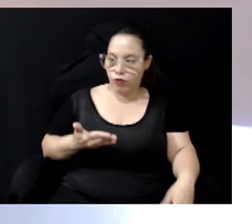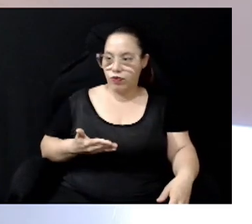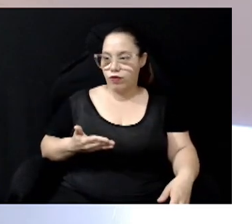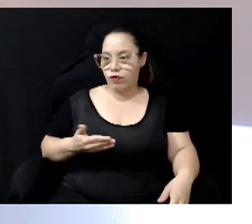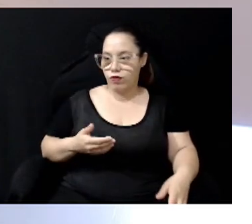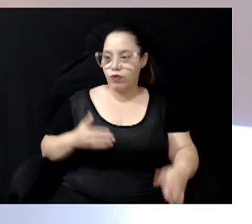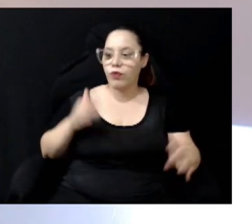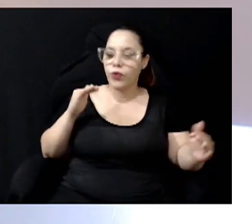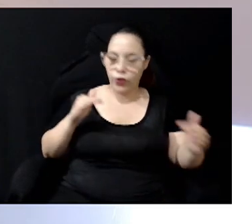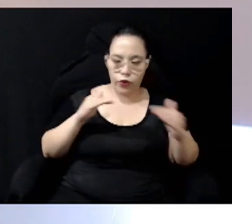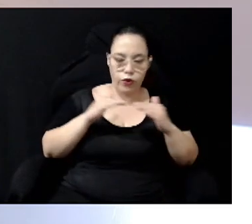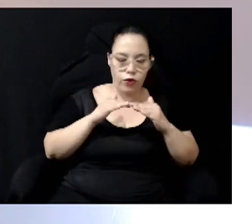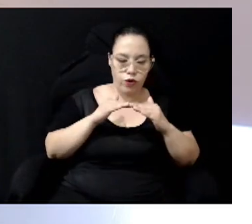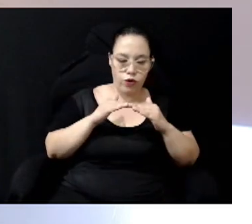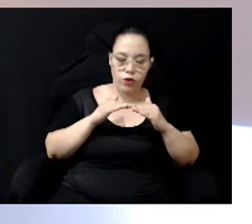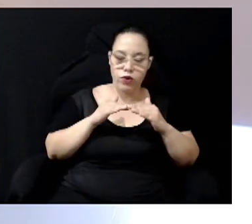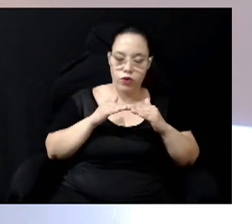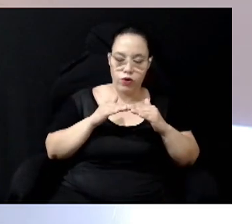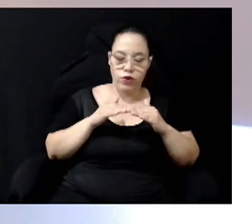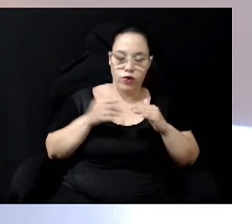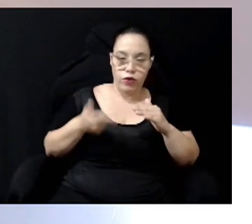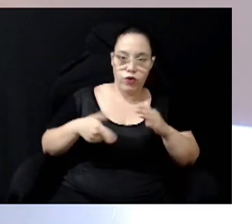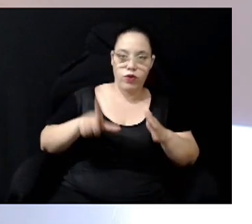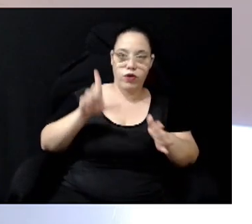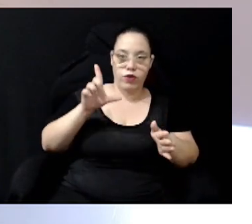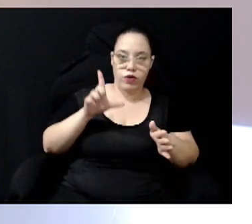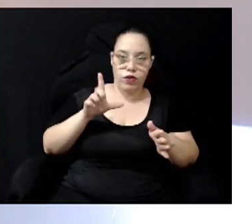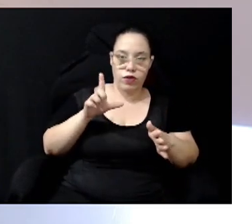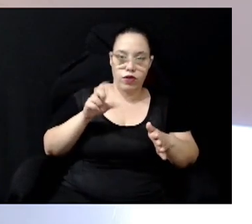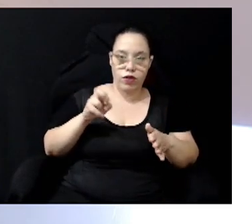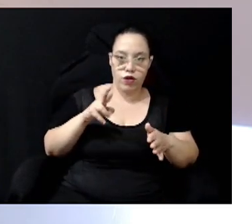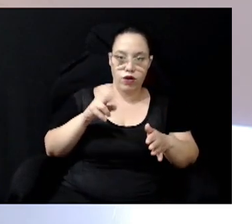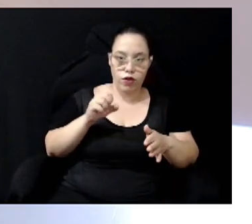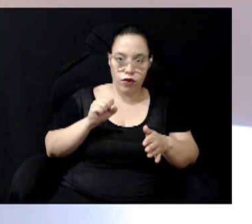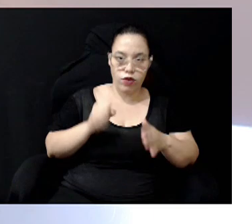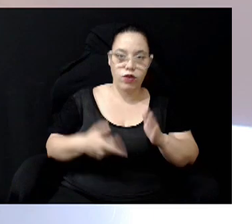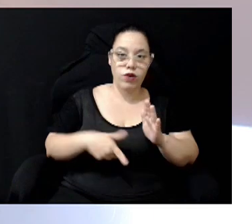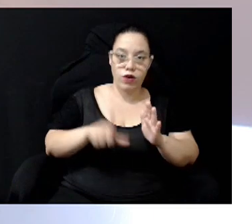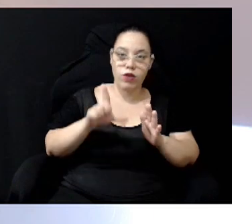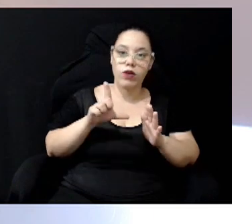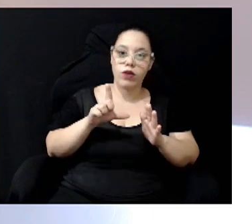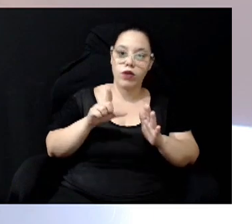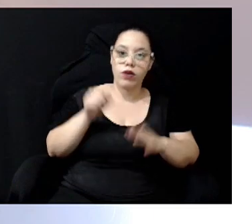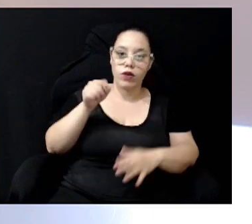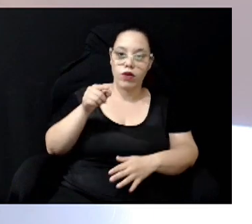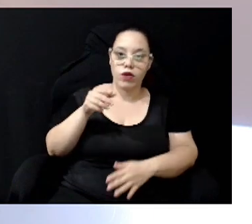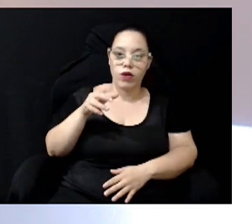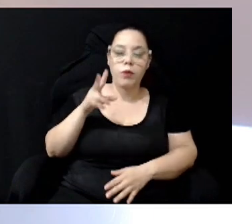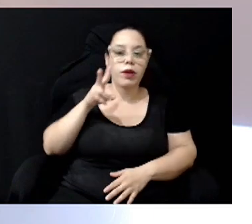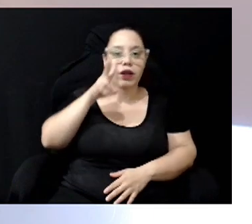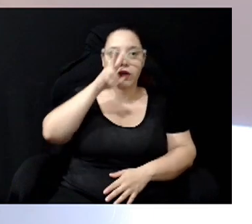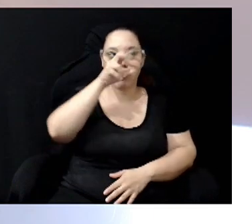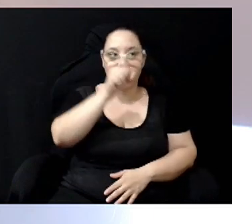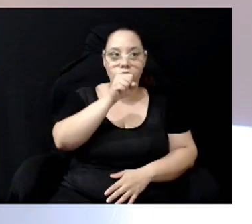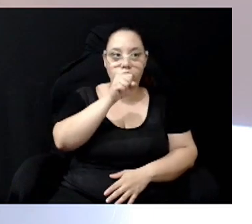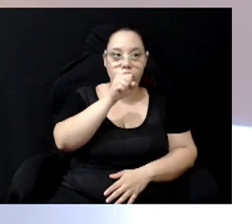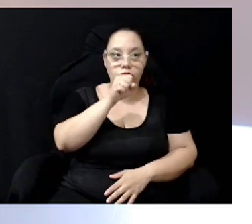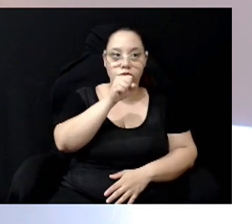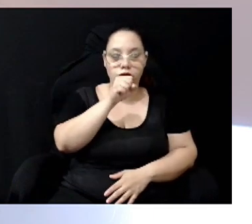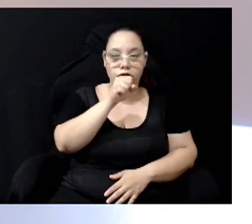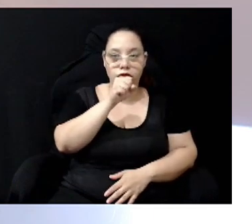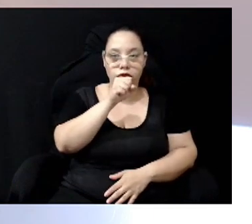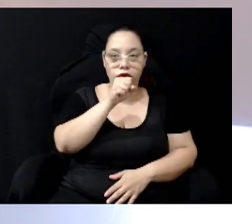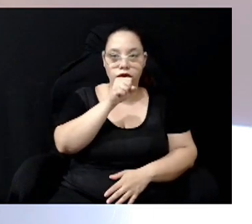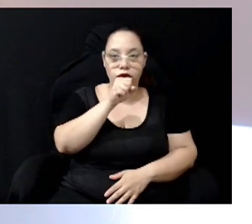destino anterior dele, inclusive com os tutores anteriores, aí ele tem mais força para seguir. Então, precisa